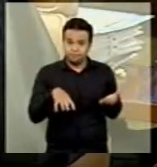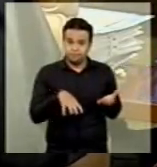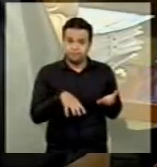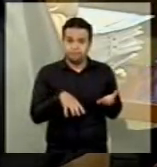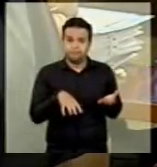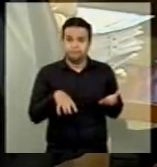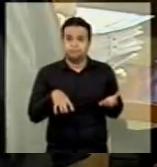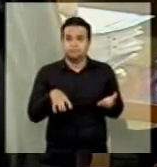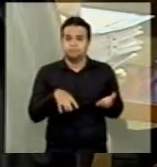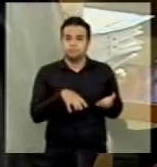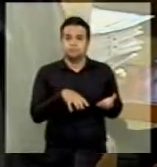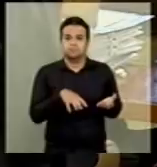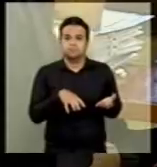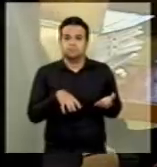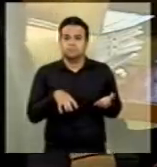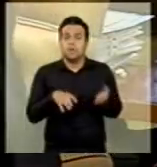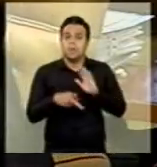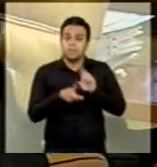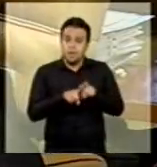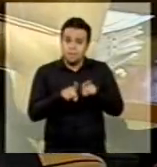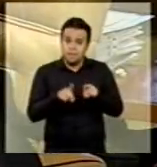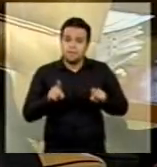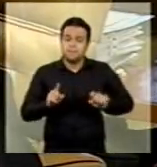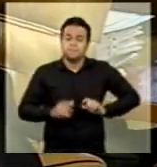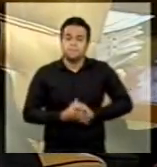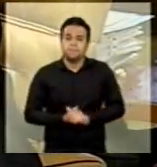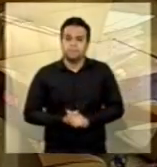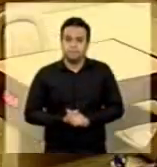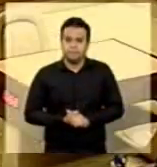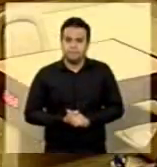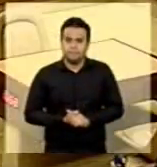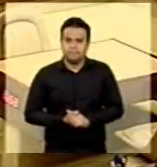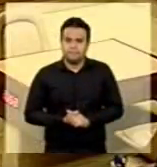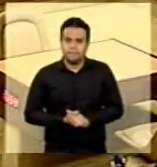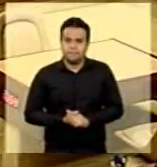fosse instado a, sobre ele,